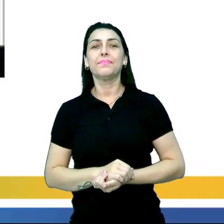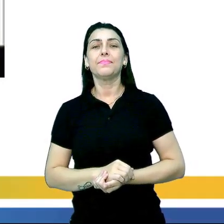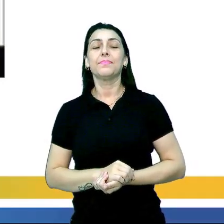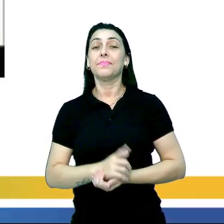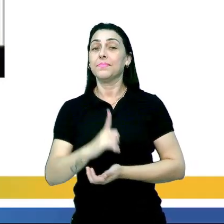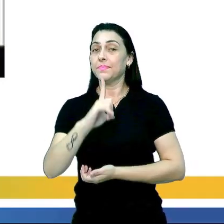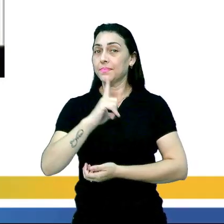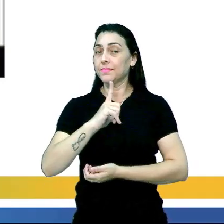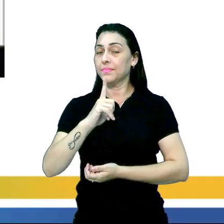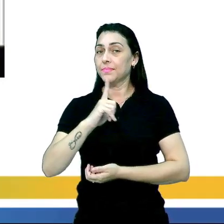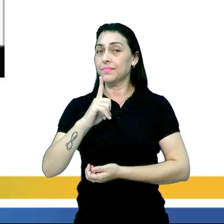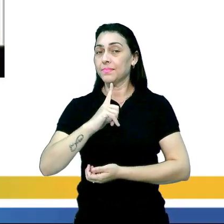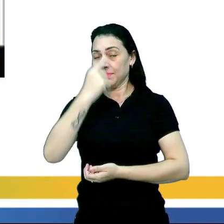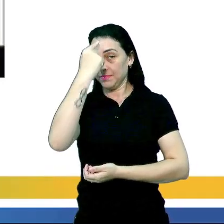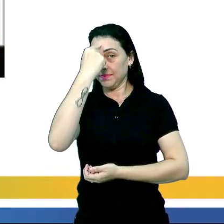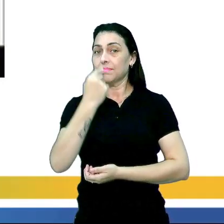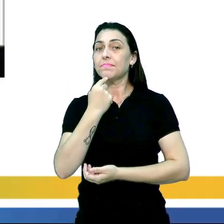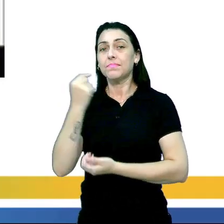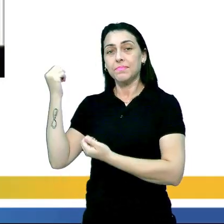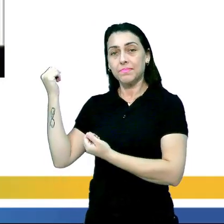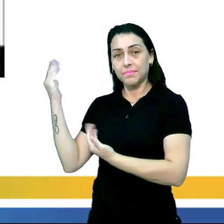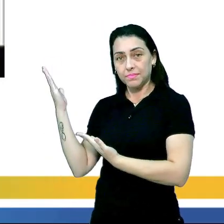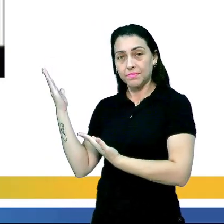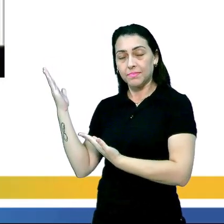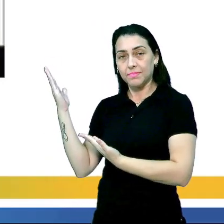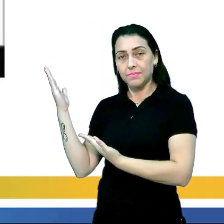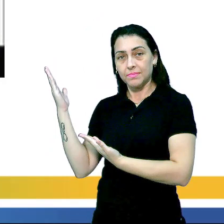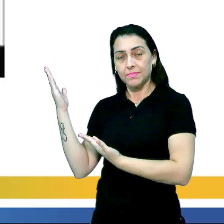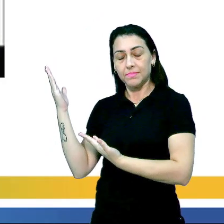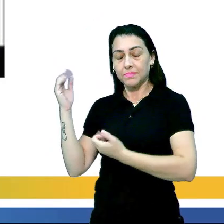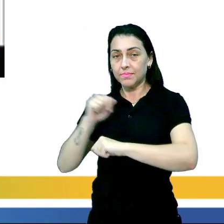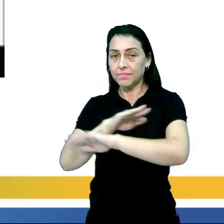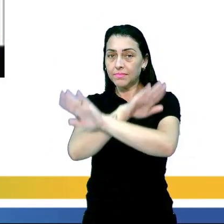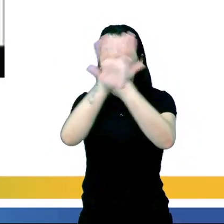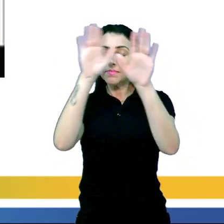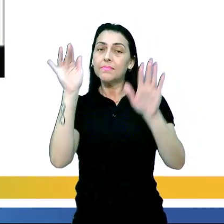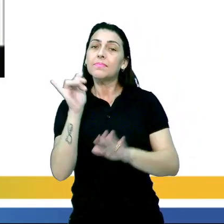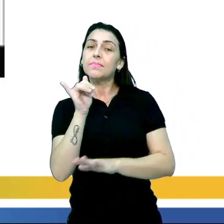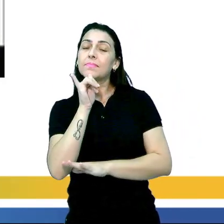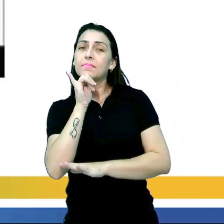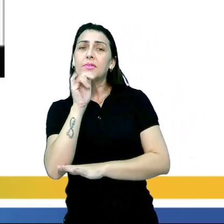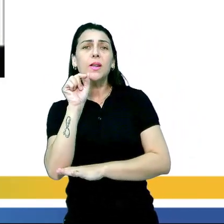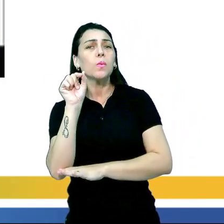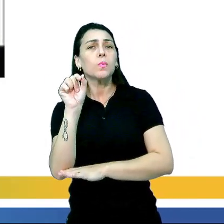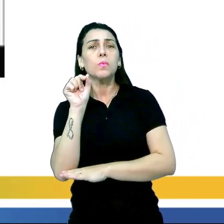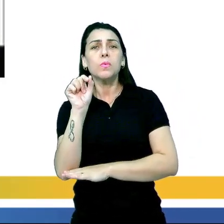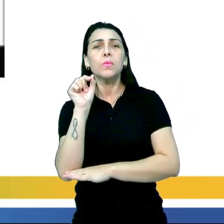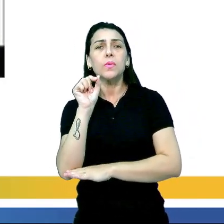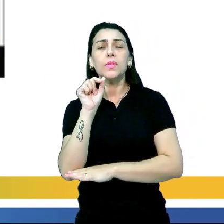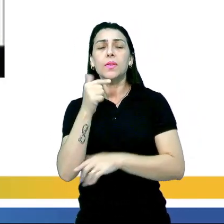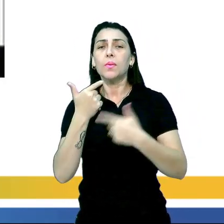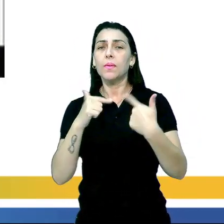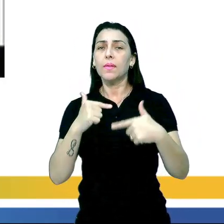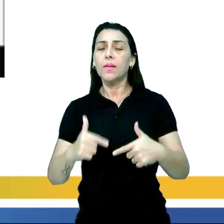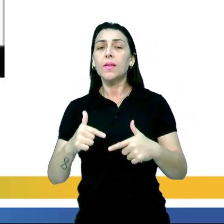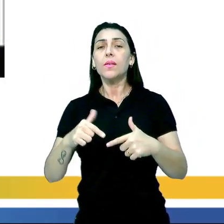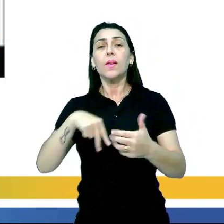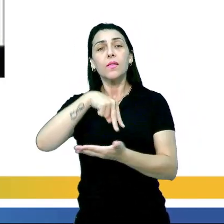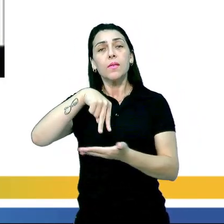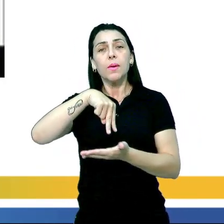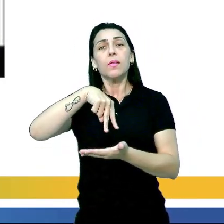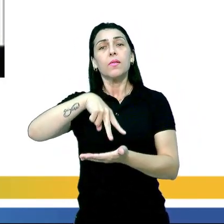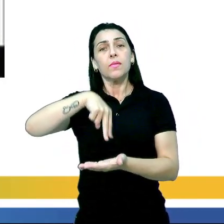E aí nós temos aqui uma imagem ilustrativa que deixa claro, por exemplo, o que seria mais ou menos uma linguagem verbal,